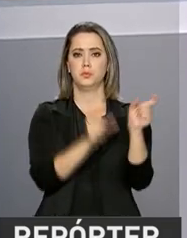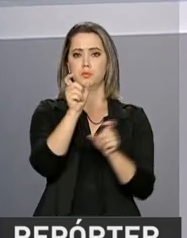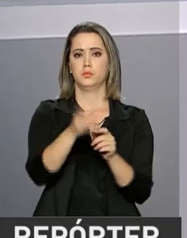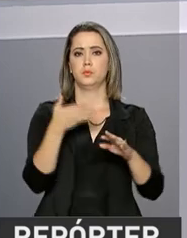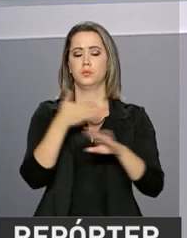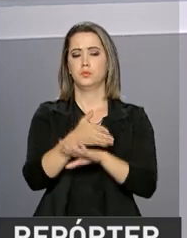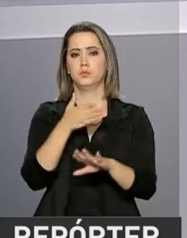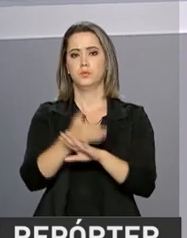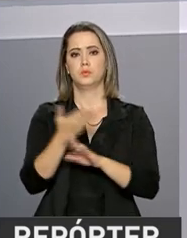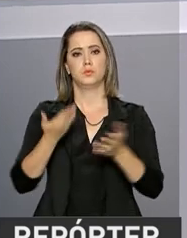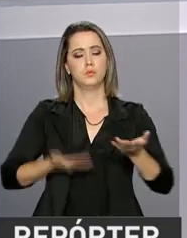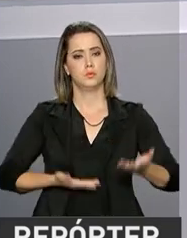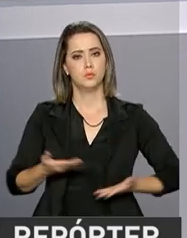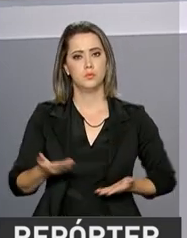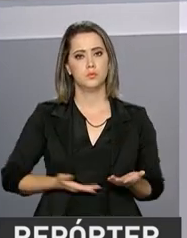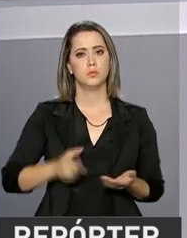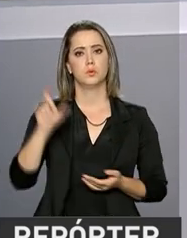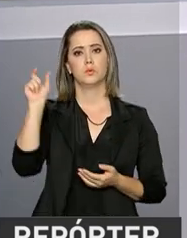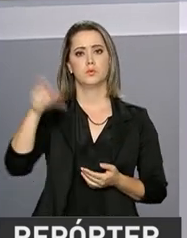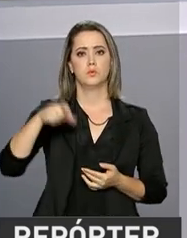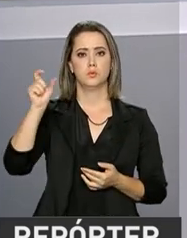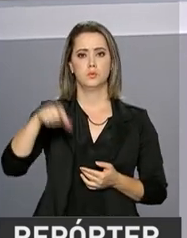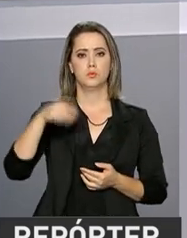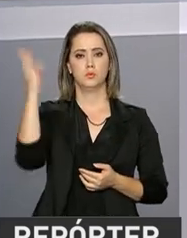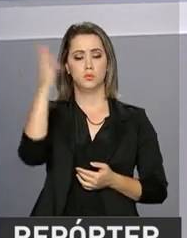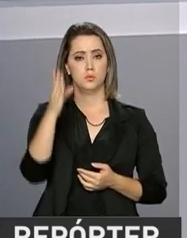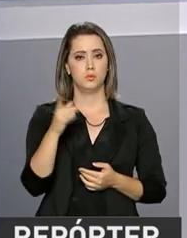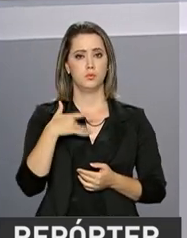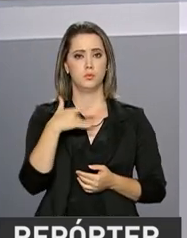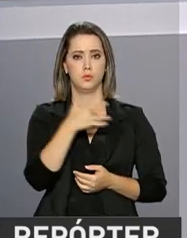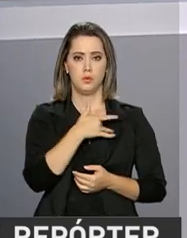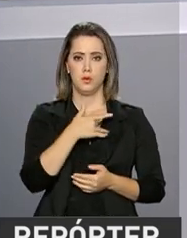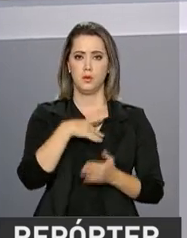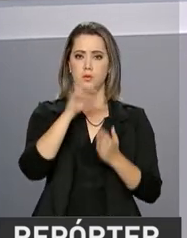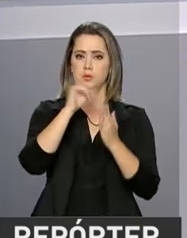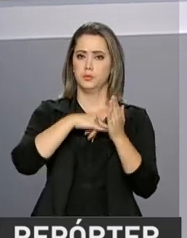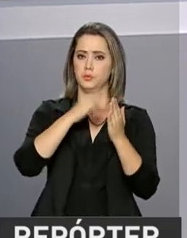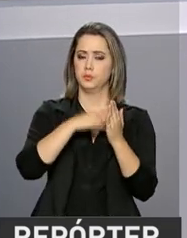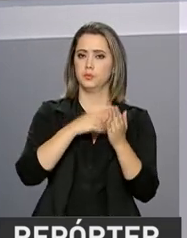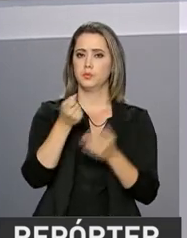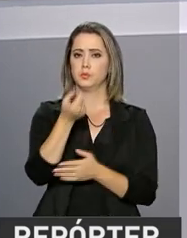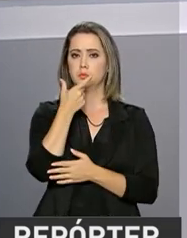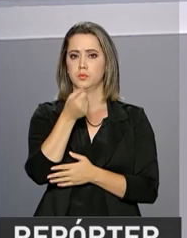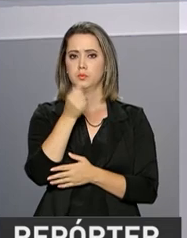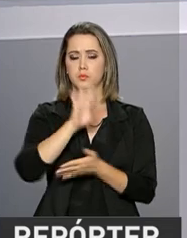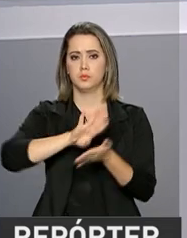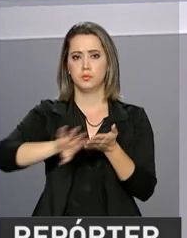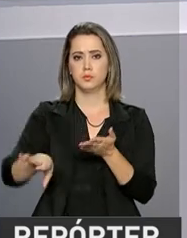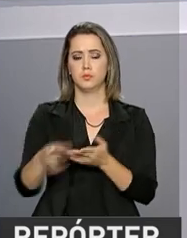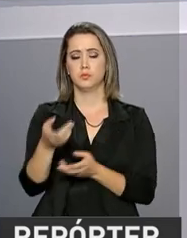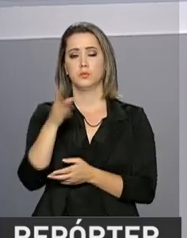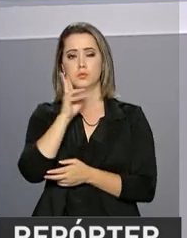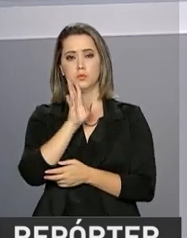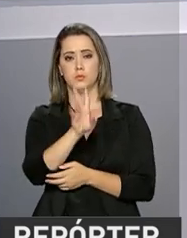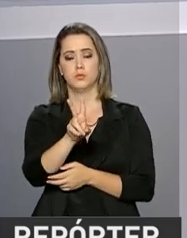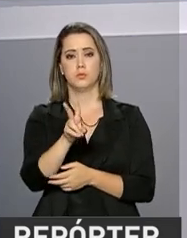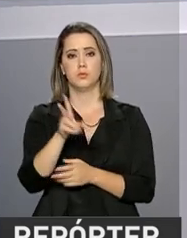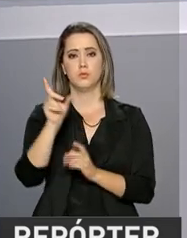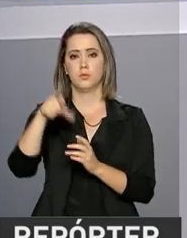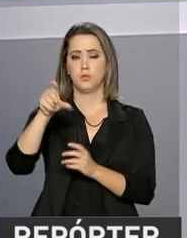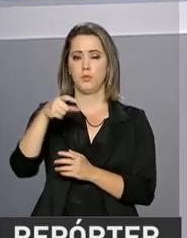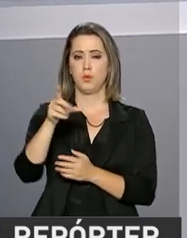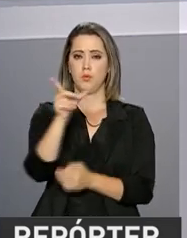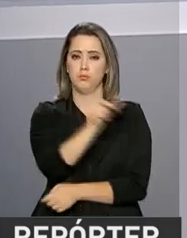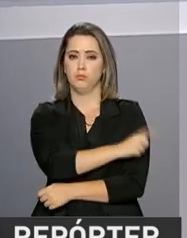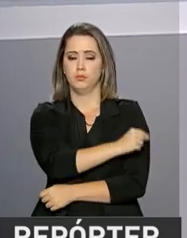brasileiros o acesso a serviços como o cartão nacional de saúde a lista de medicamentos retirados e acompanhamento do cartão